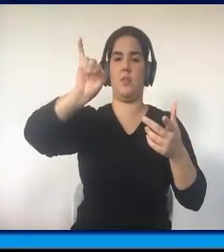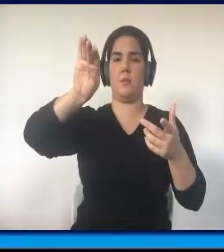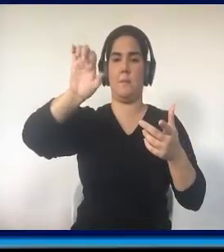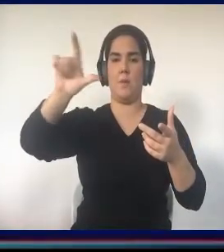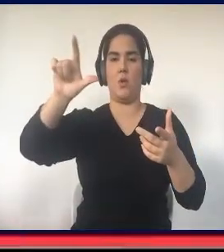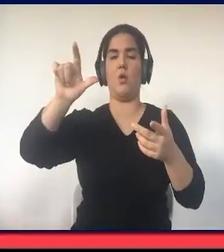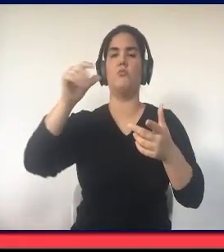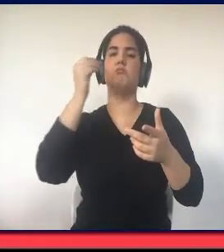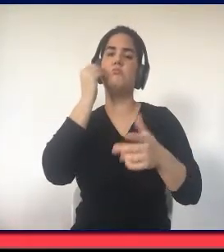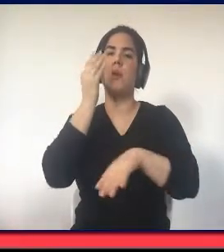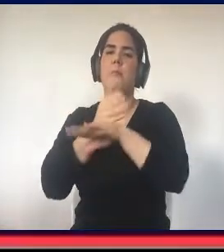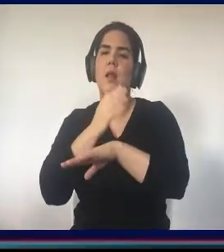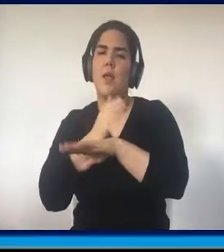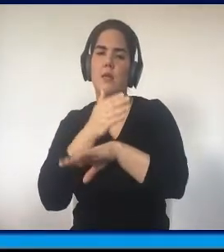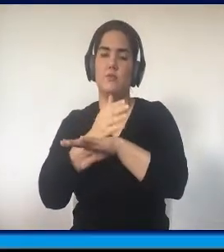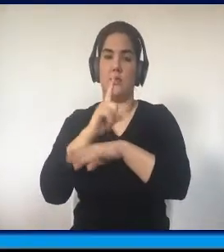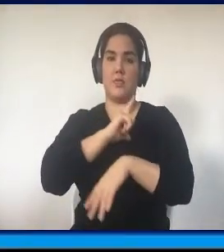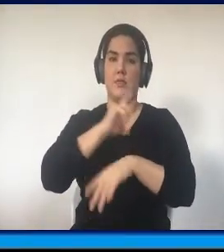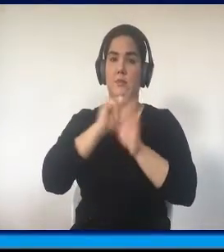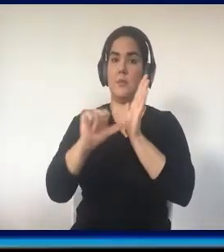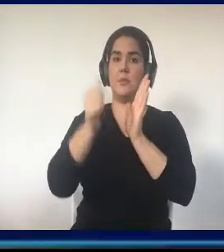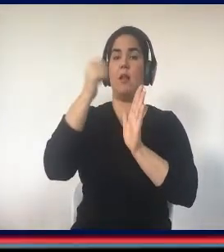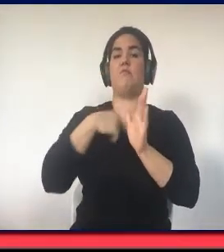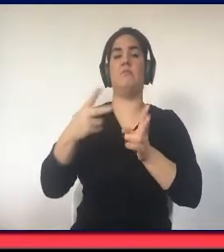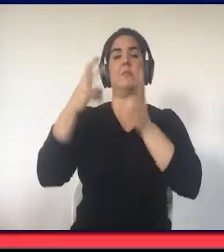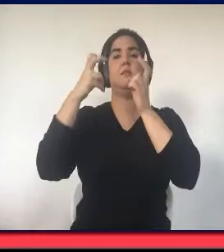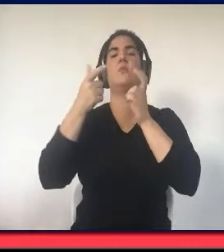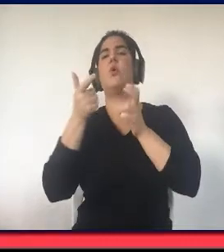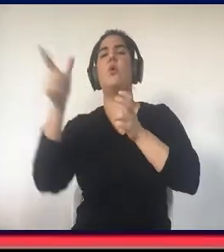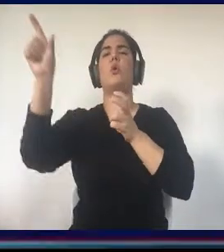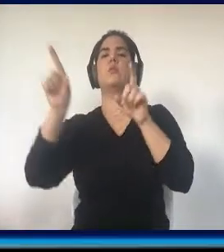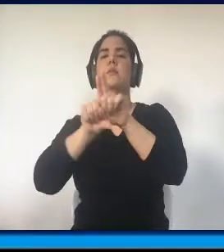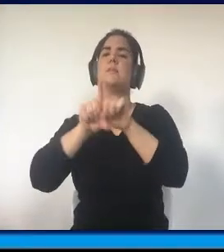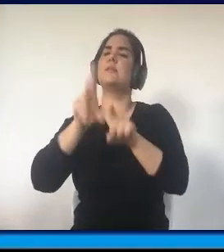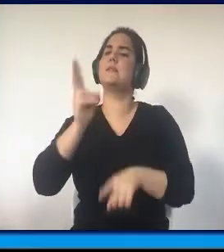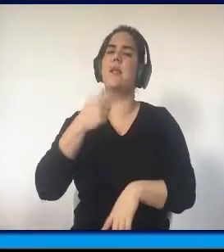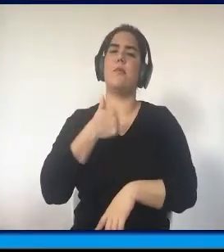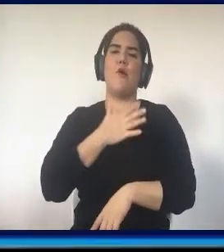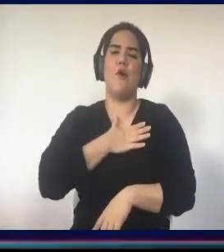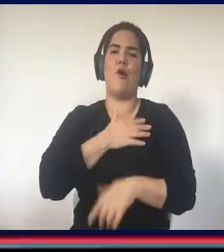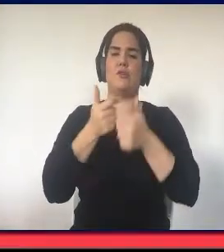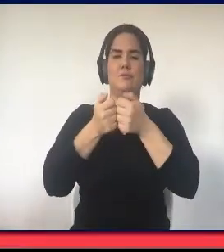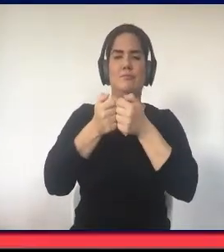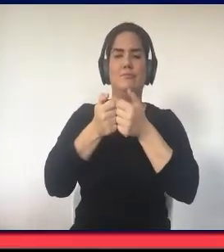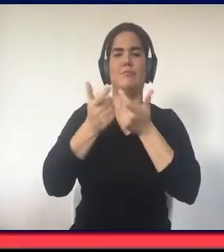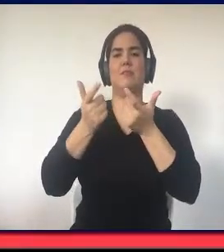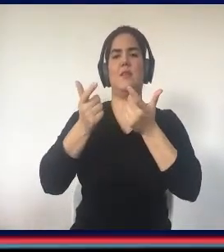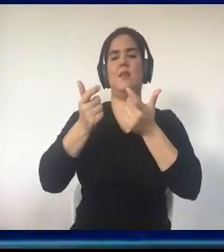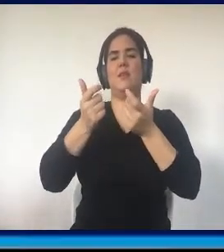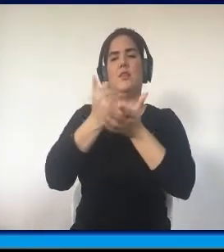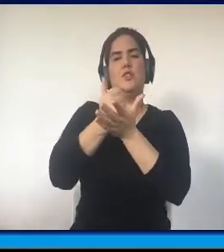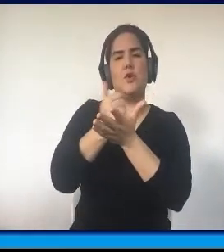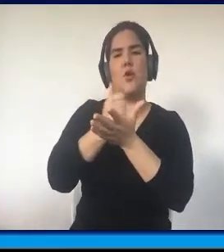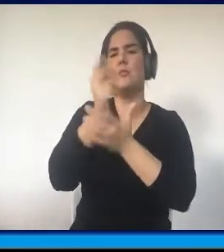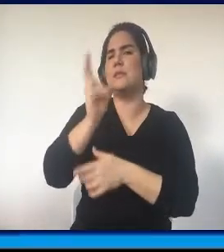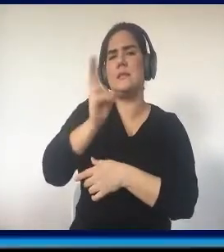ali teve uma das sacadas. Uma outra sacada é que eu sempre gostei de jogos eletrônicos, sempre gostei de videogame. Então isso fazia parte de mim.